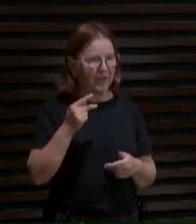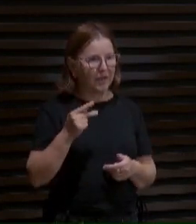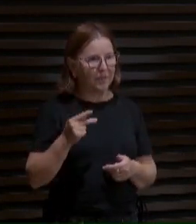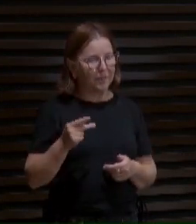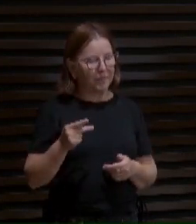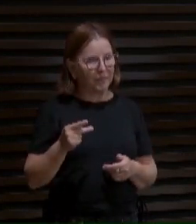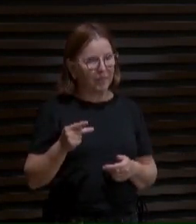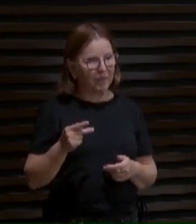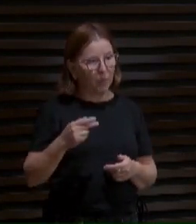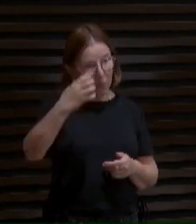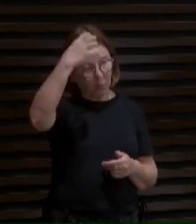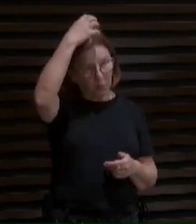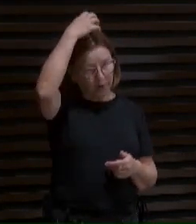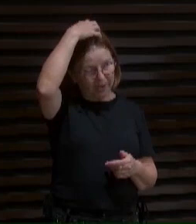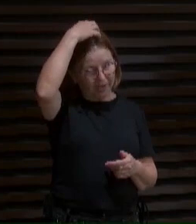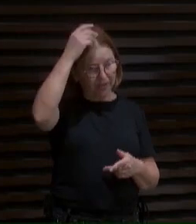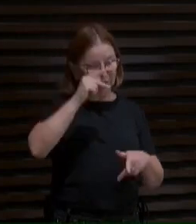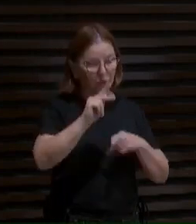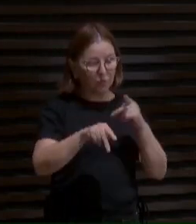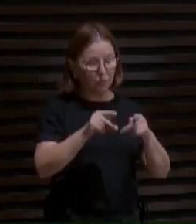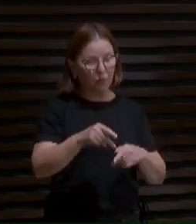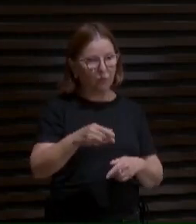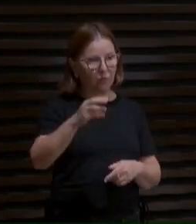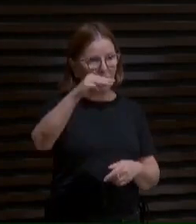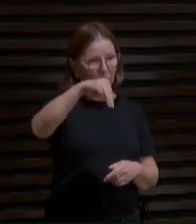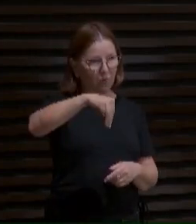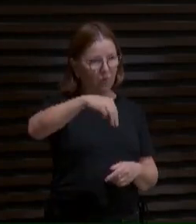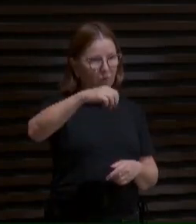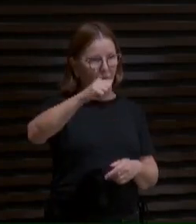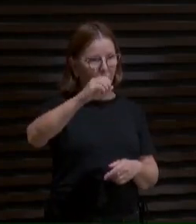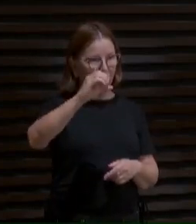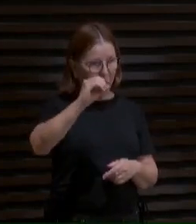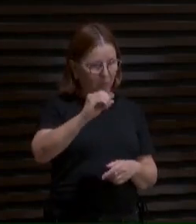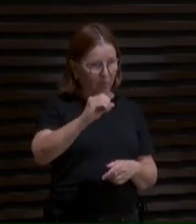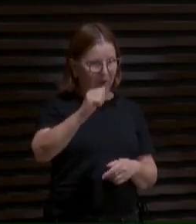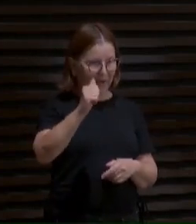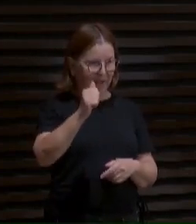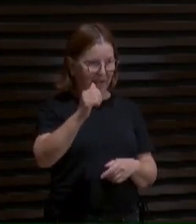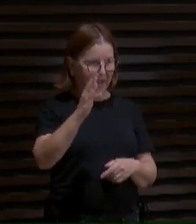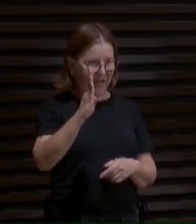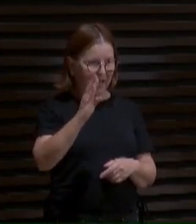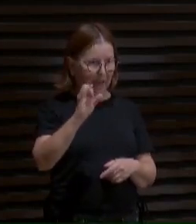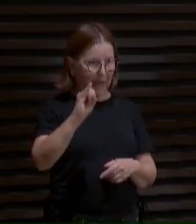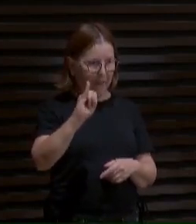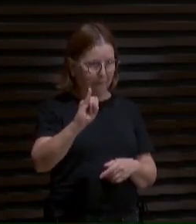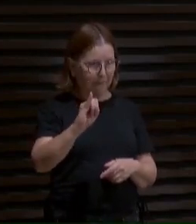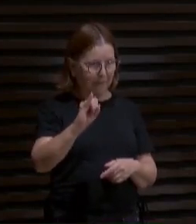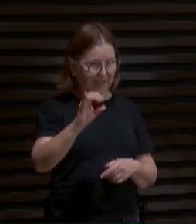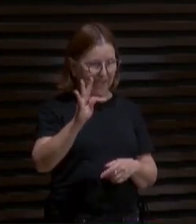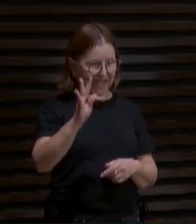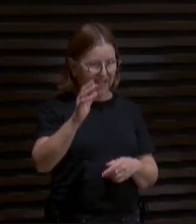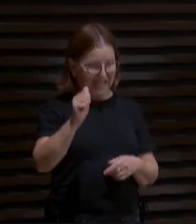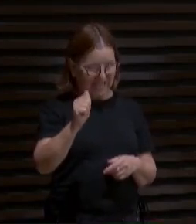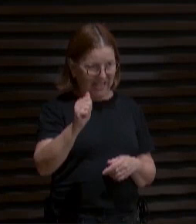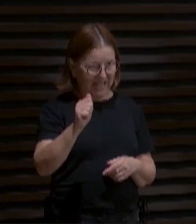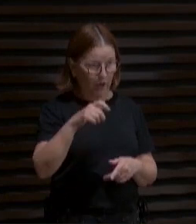eram os Moabitas? Um povo que surgiu de um incesto.